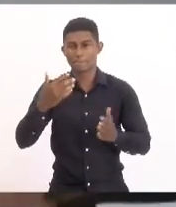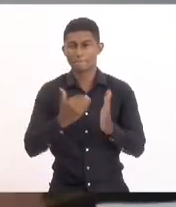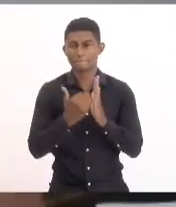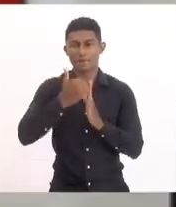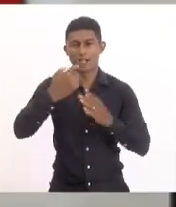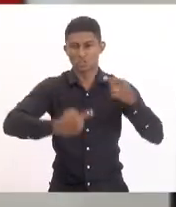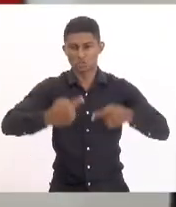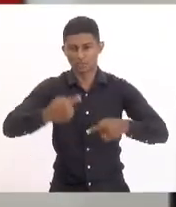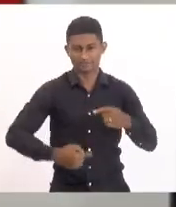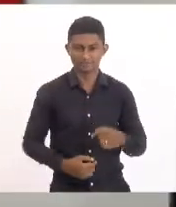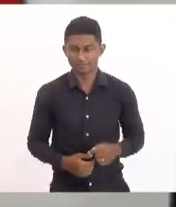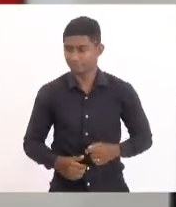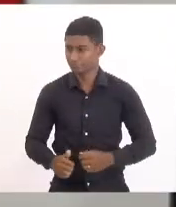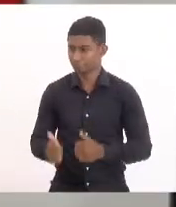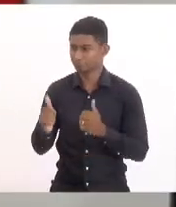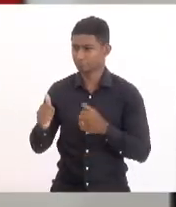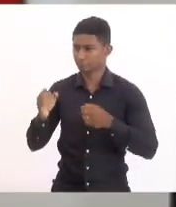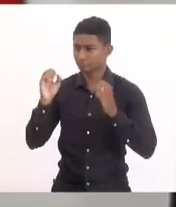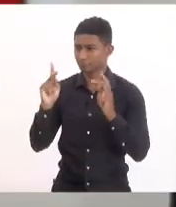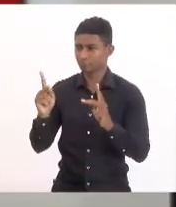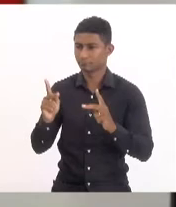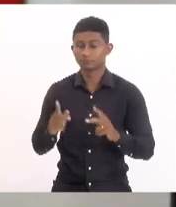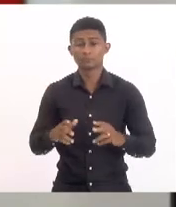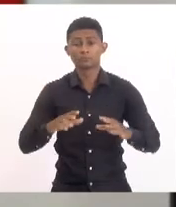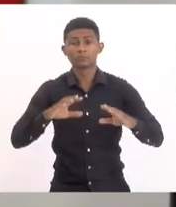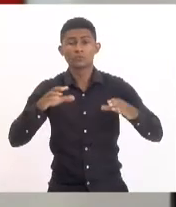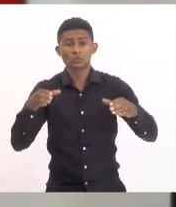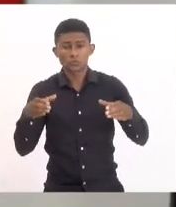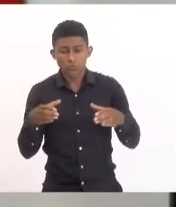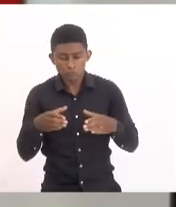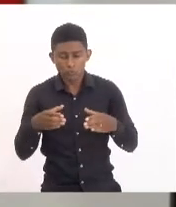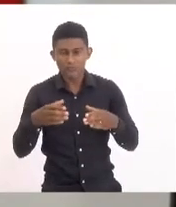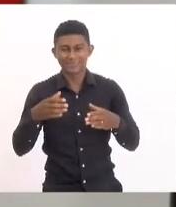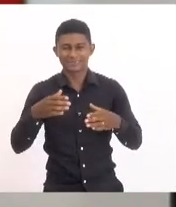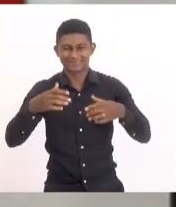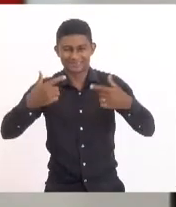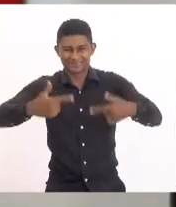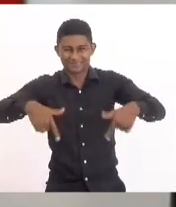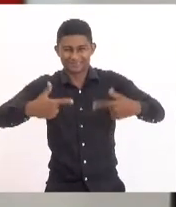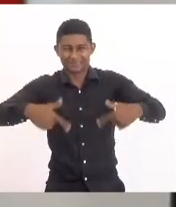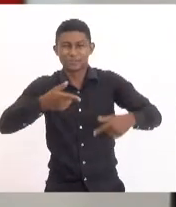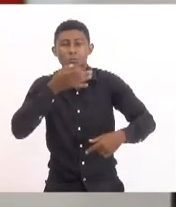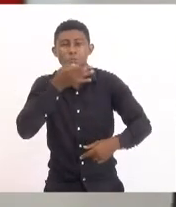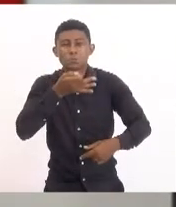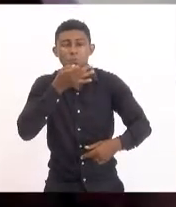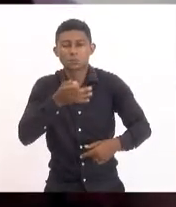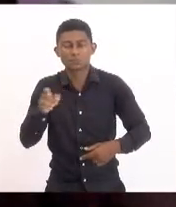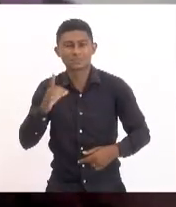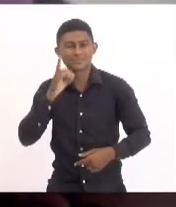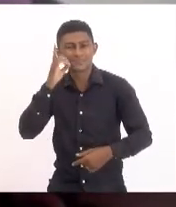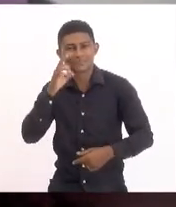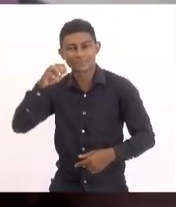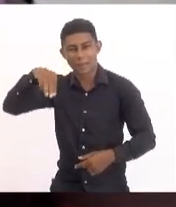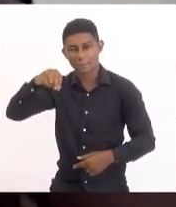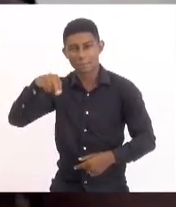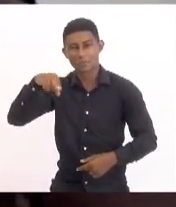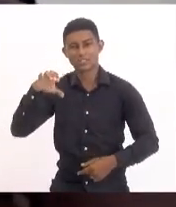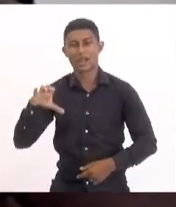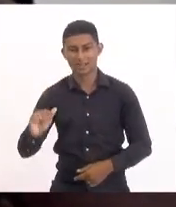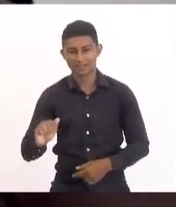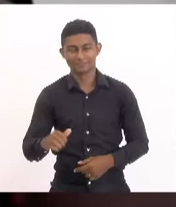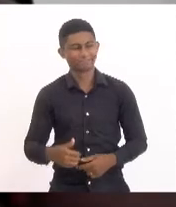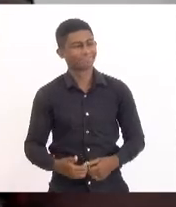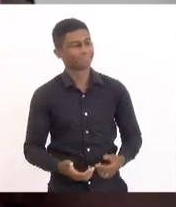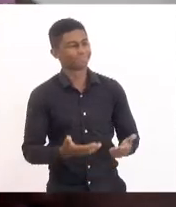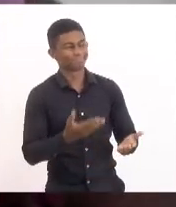Ok. Pela Comissão de Trabalho, deputada Mônica Francisco. Boa tarde, presidente. Boa tarde a todos e